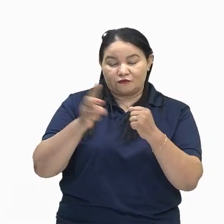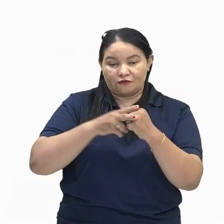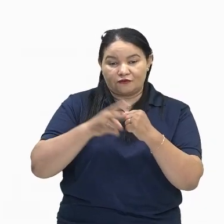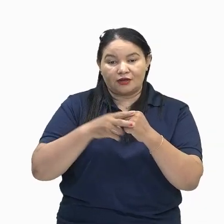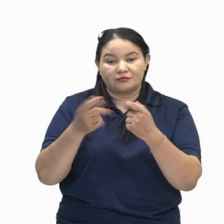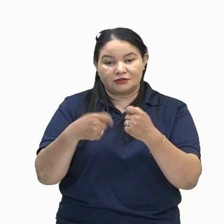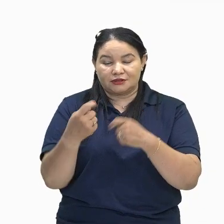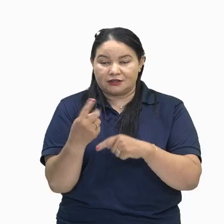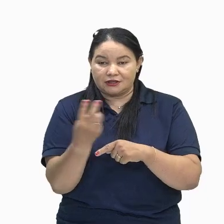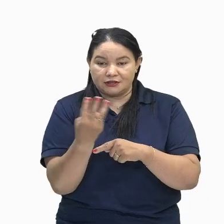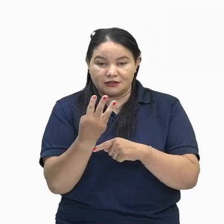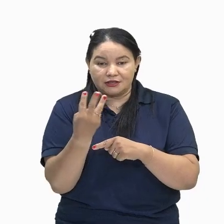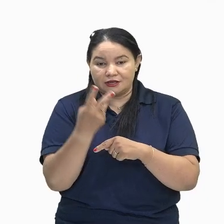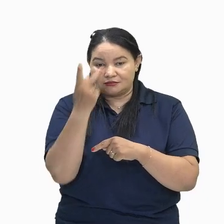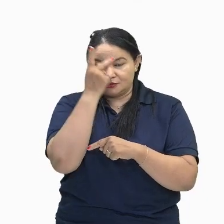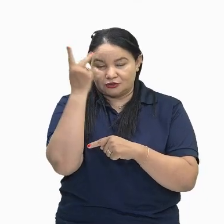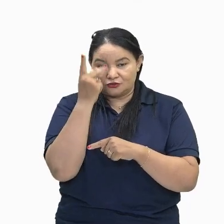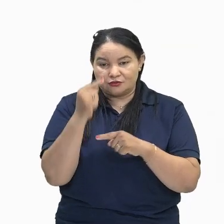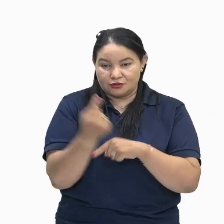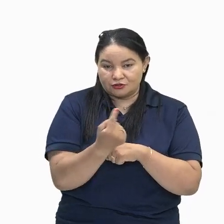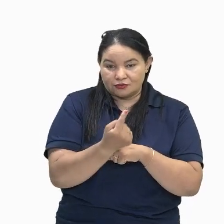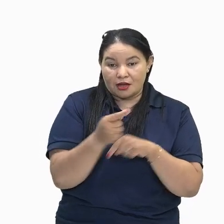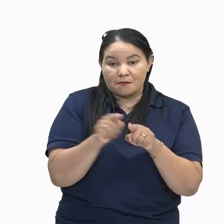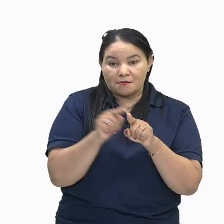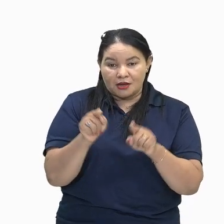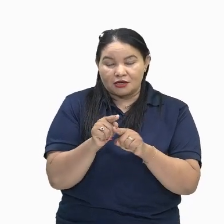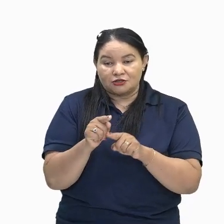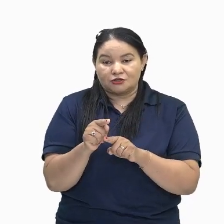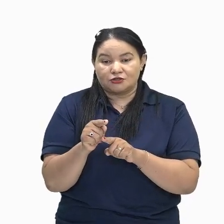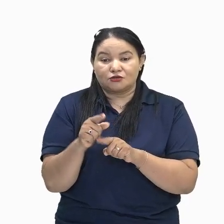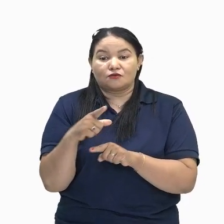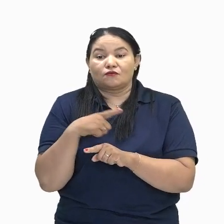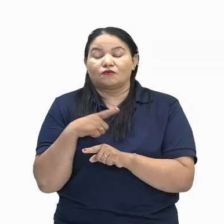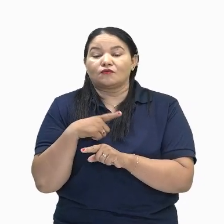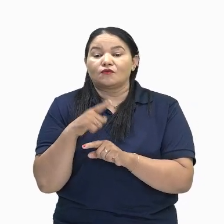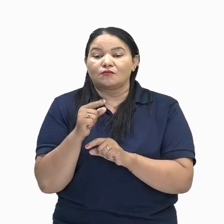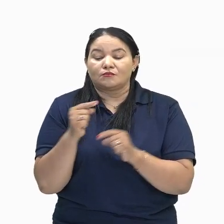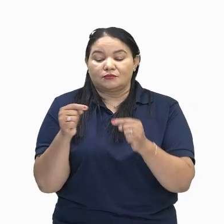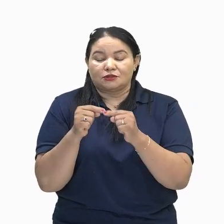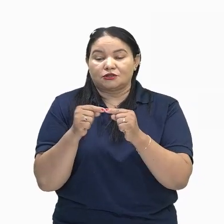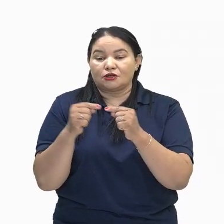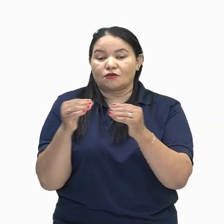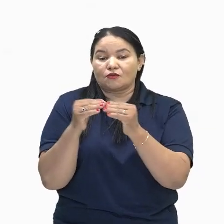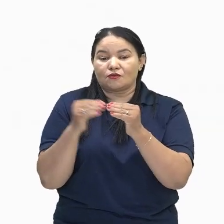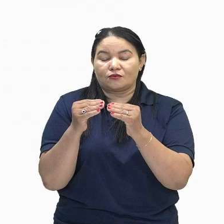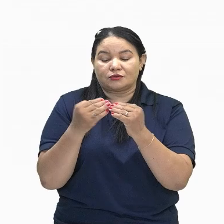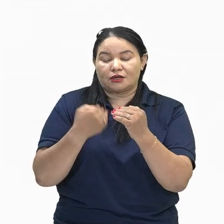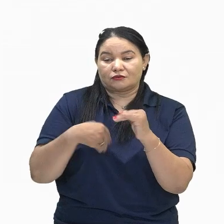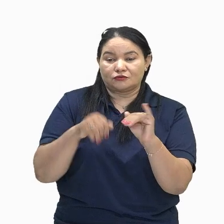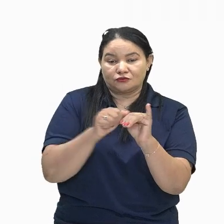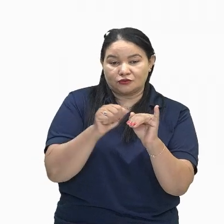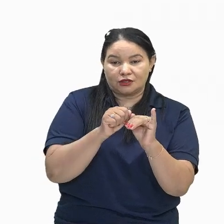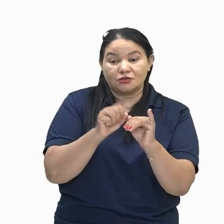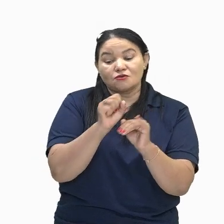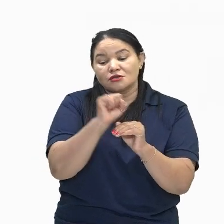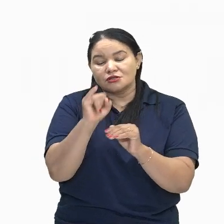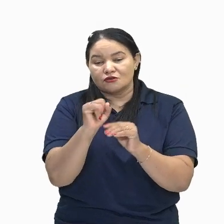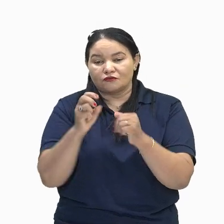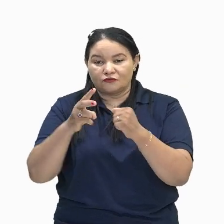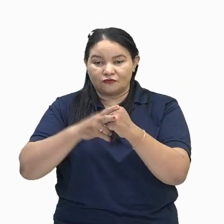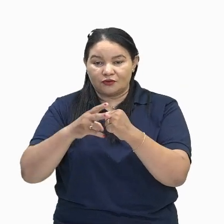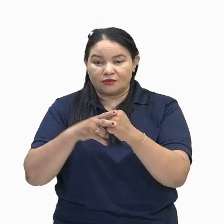singular. Porém, existir é um verbo pessoal e deve concordar com o sujeito da oração. Então, se o verbo existir